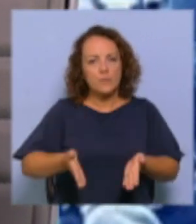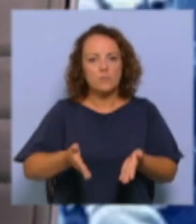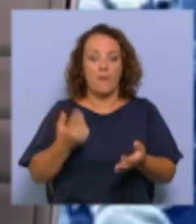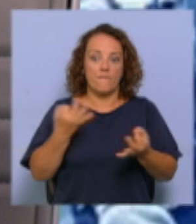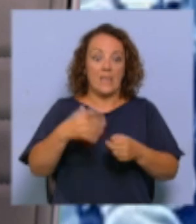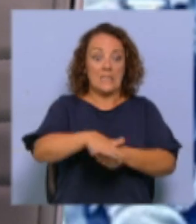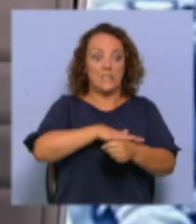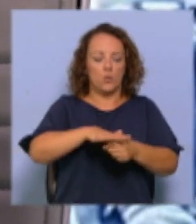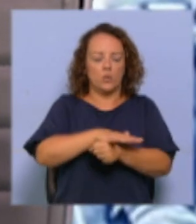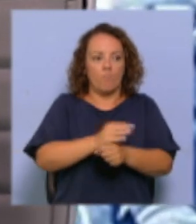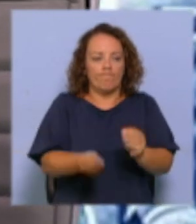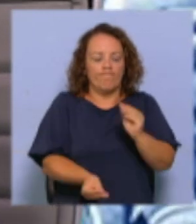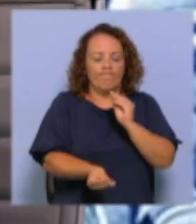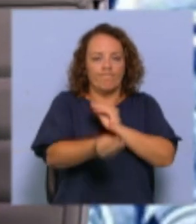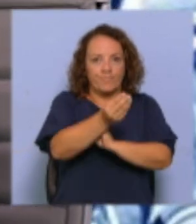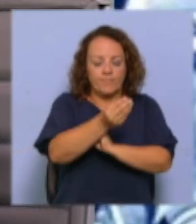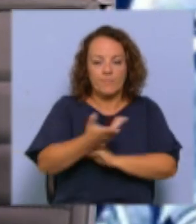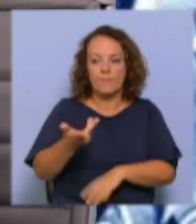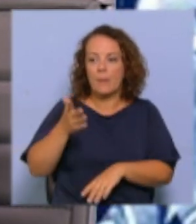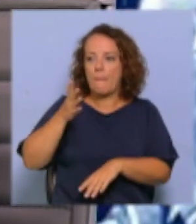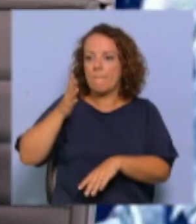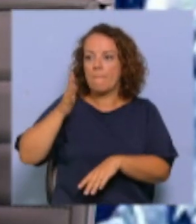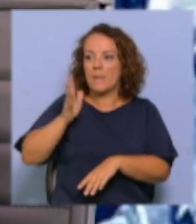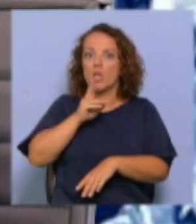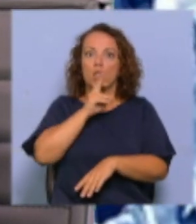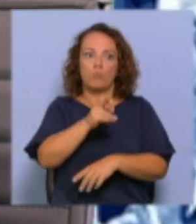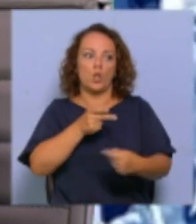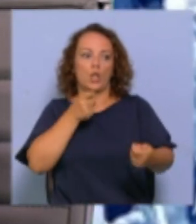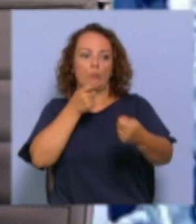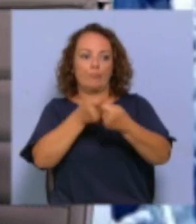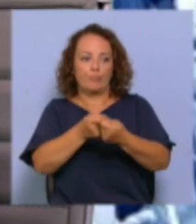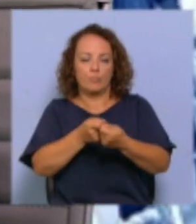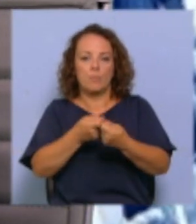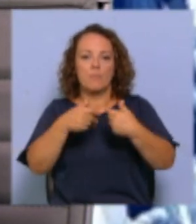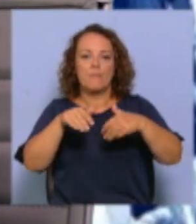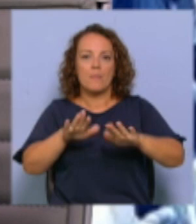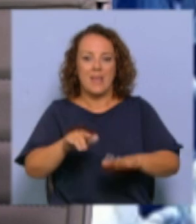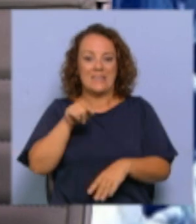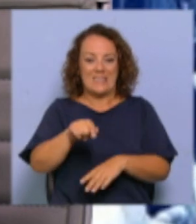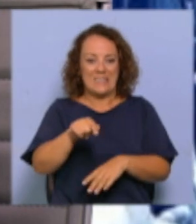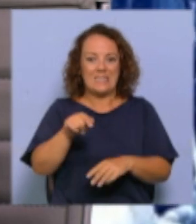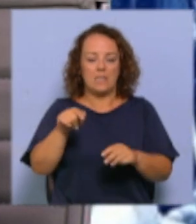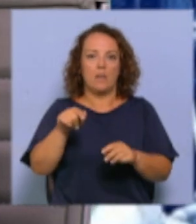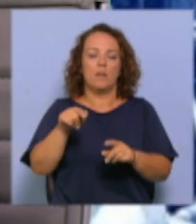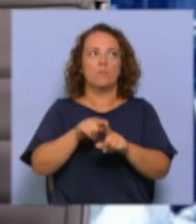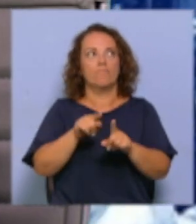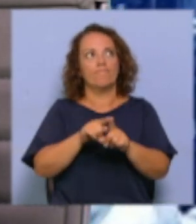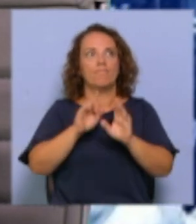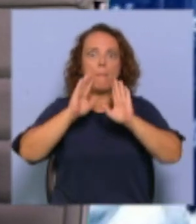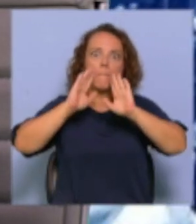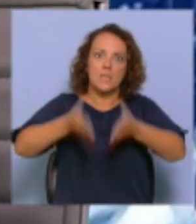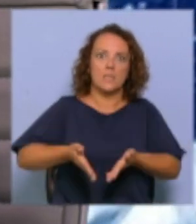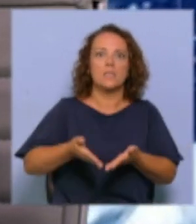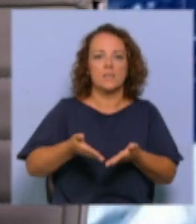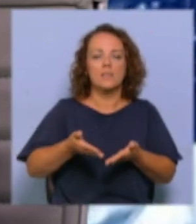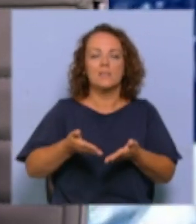excepcionais, precisaram de respostas excepcionais, mas temos de voltar um bocadinho a esta questão e esta dimensão, que é tão própria da